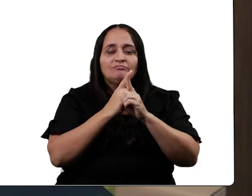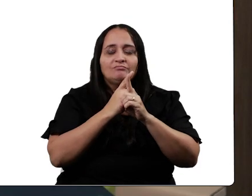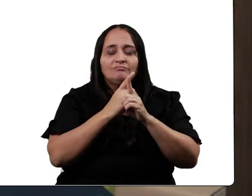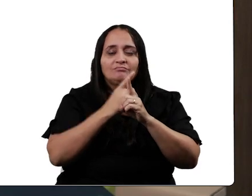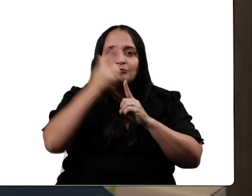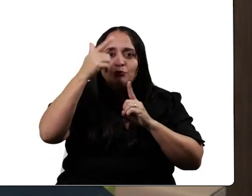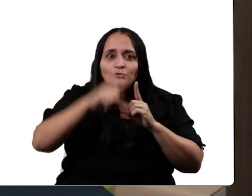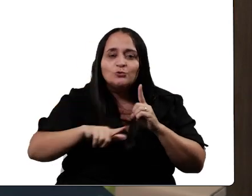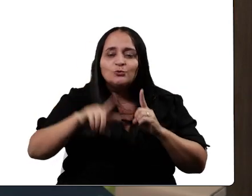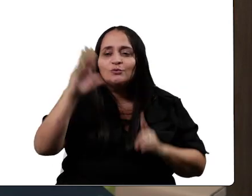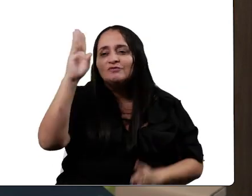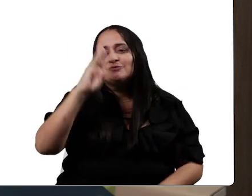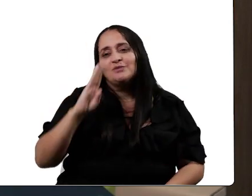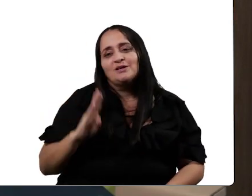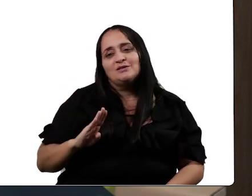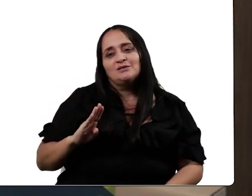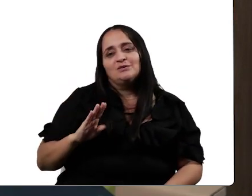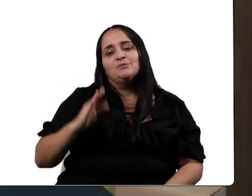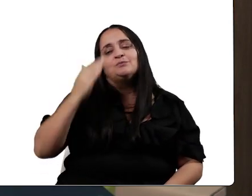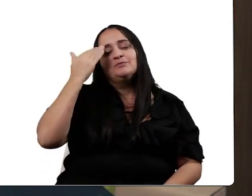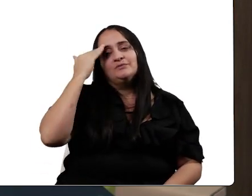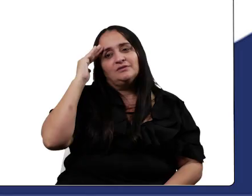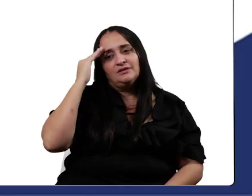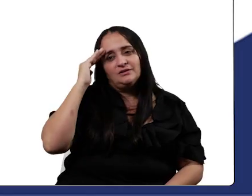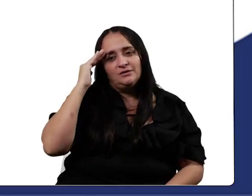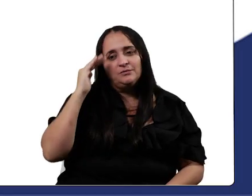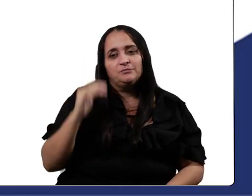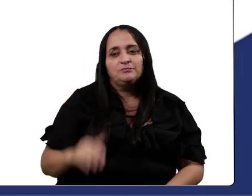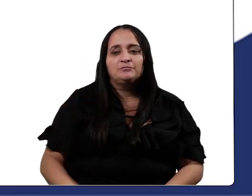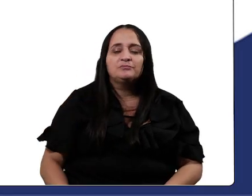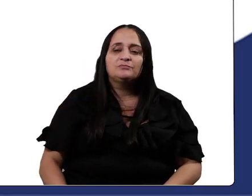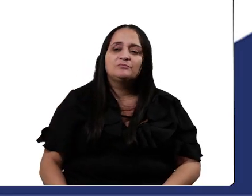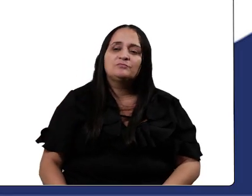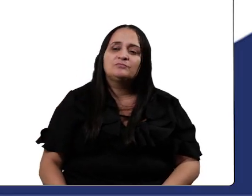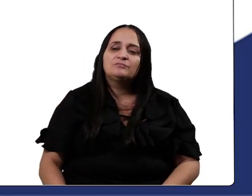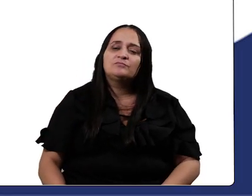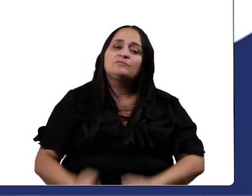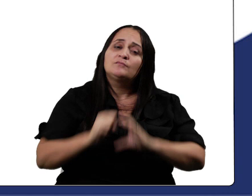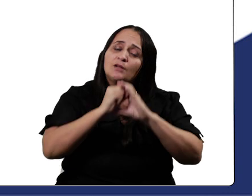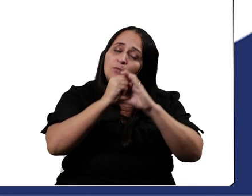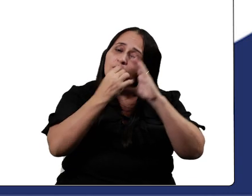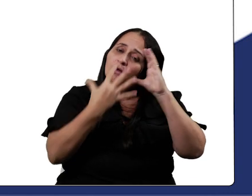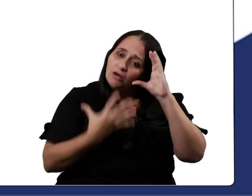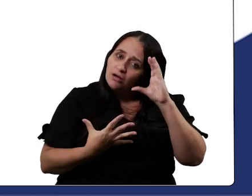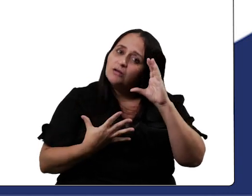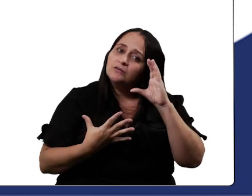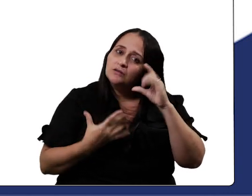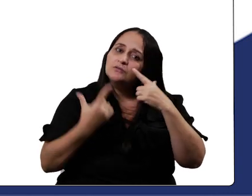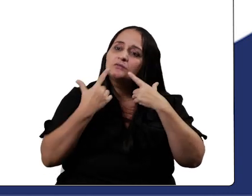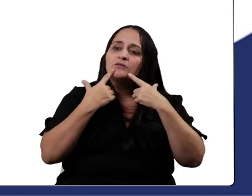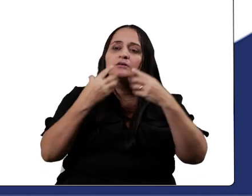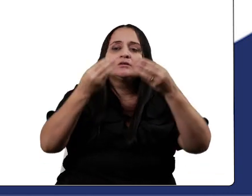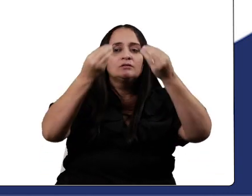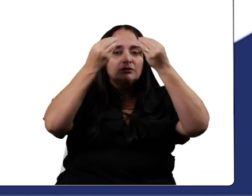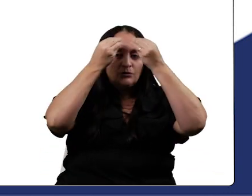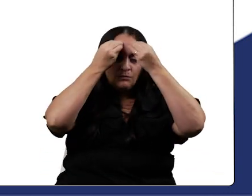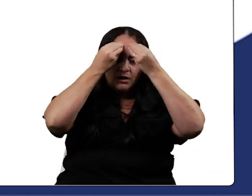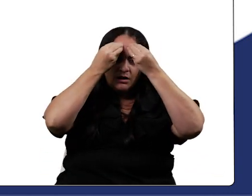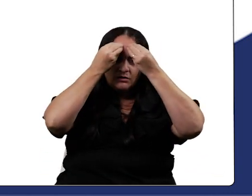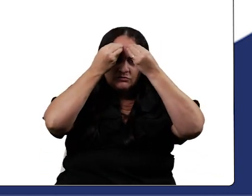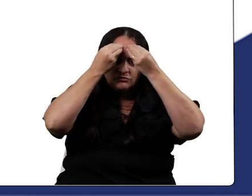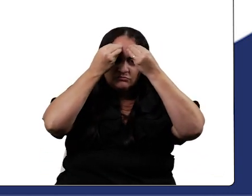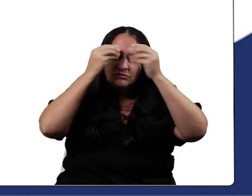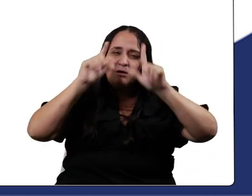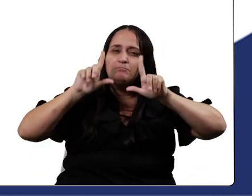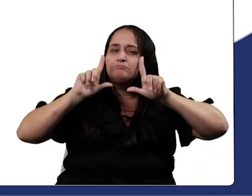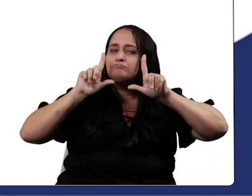Clara, você ouviu, entendeu. Então, isso é uma característica da linguagem da